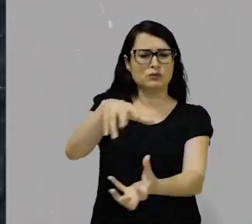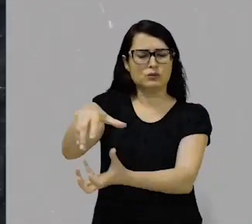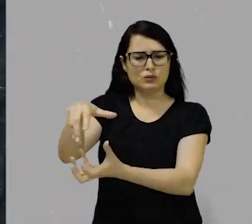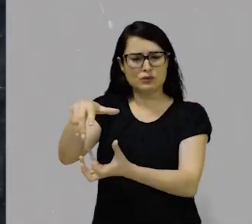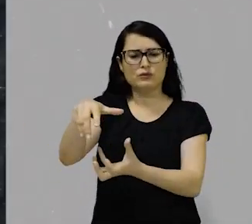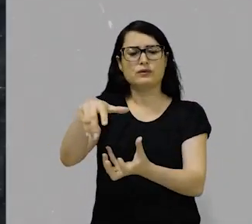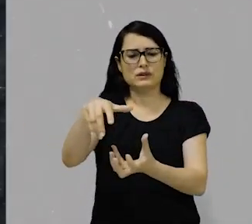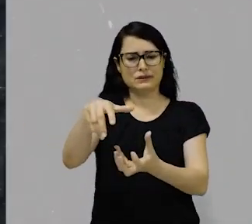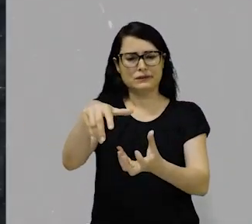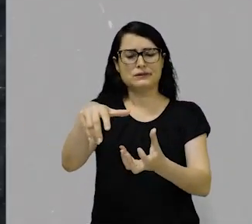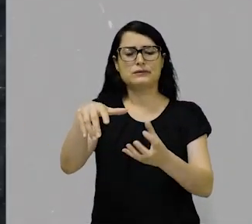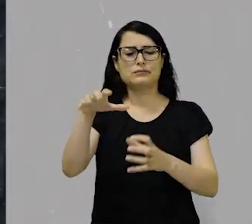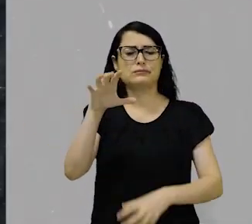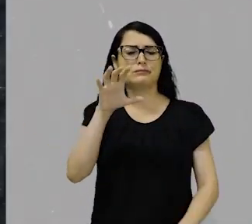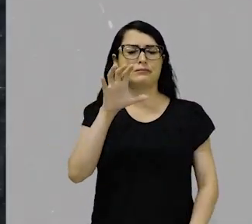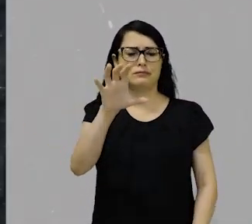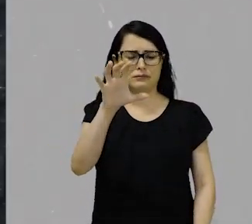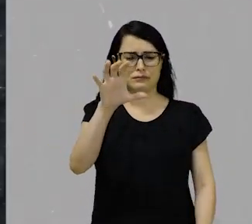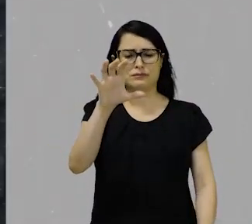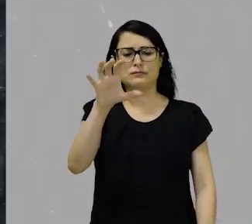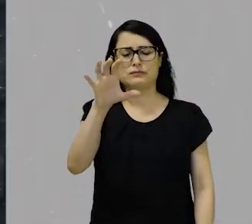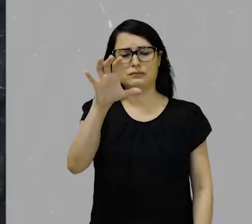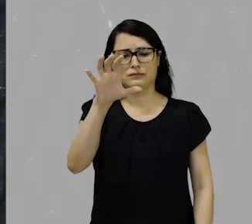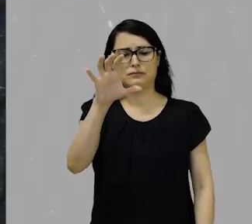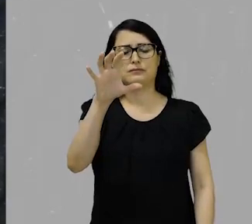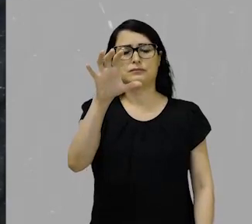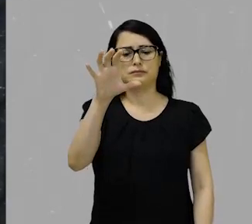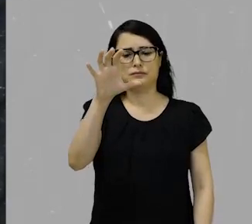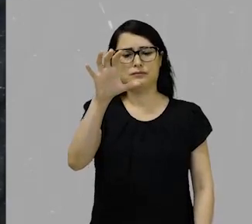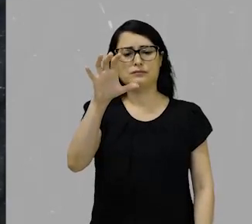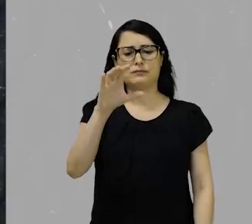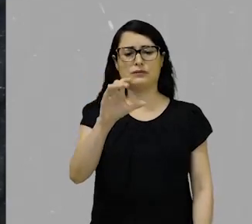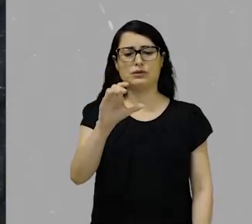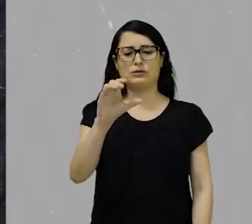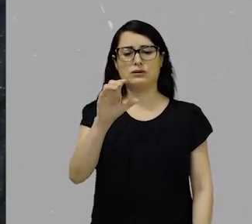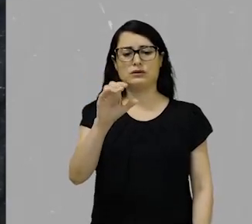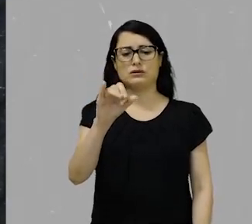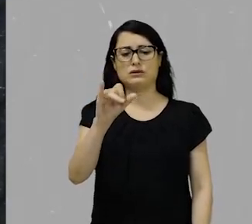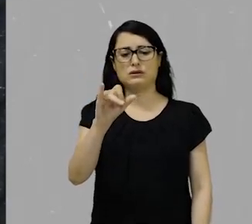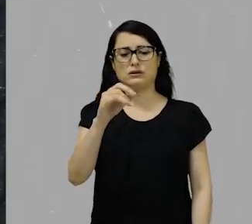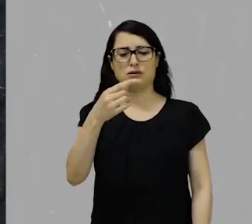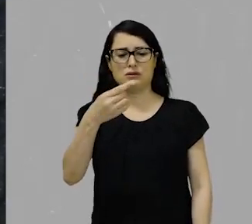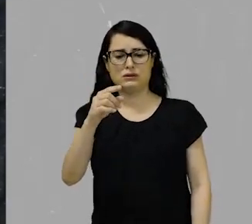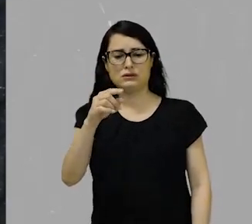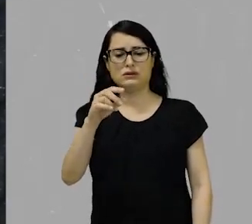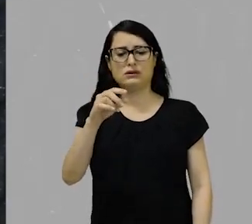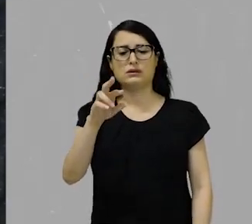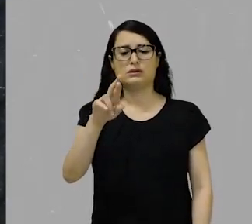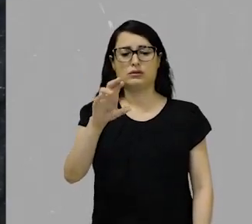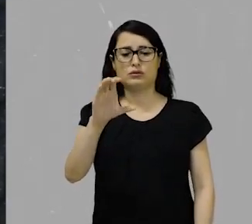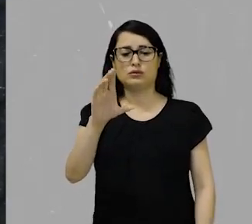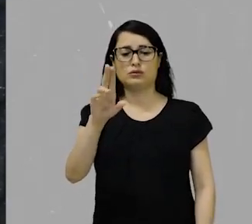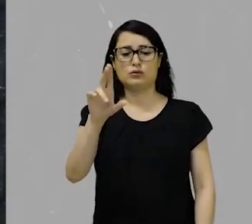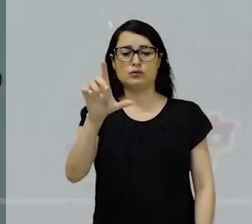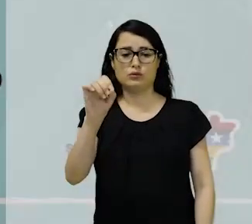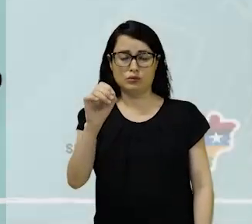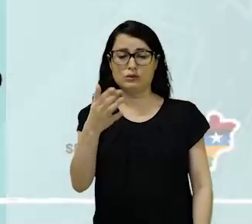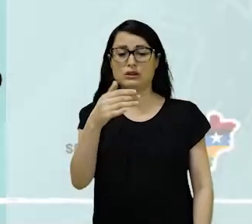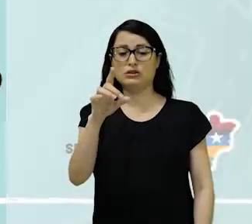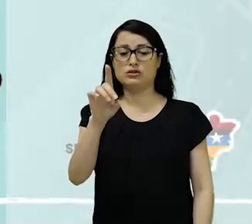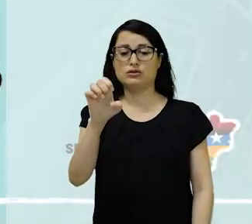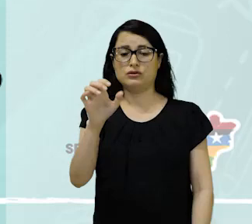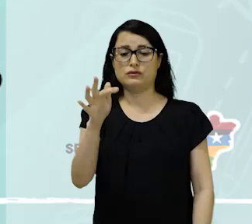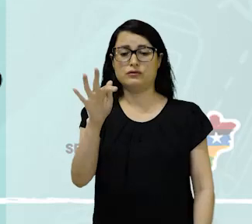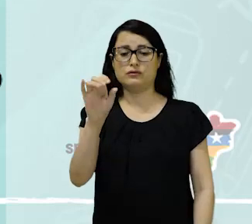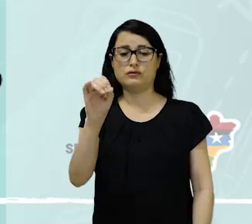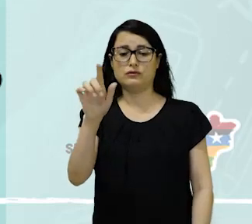vai estar concentrada nesta região, tá, do Círculo de Fogo, do Anel de Fogo do Pacífico, tá bom? Então, para a